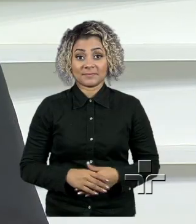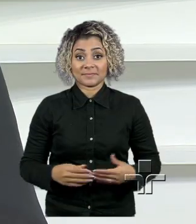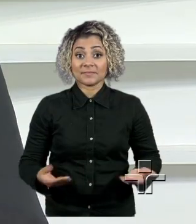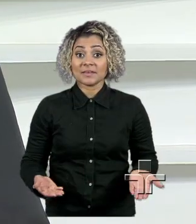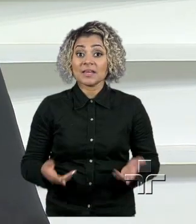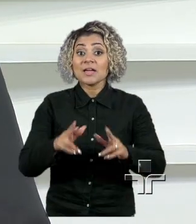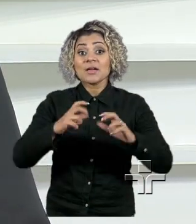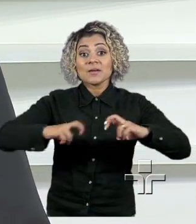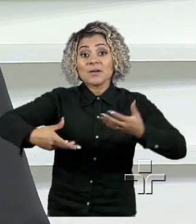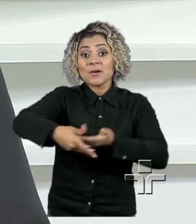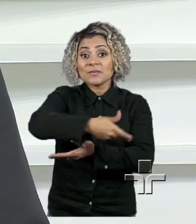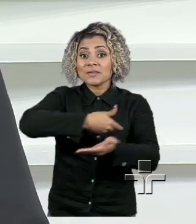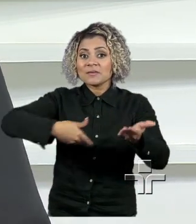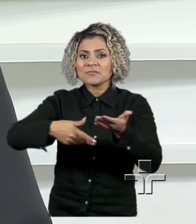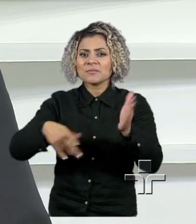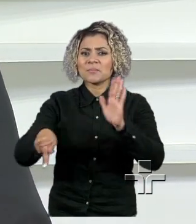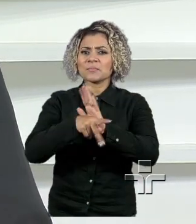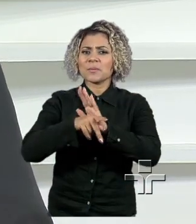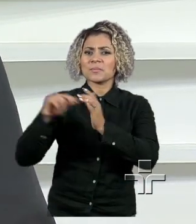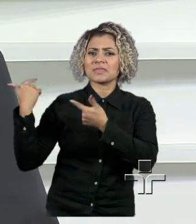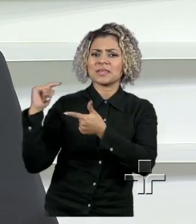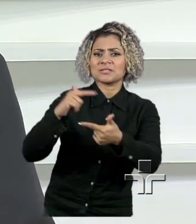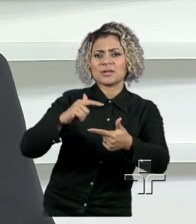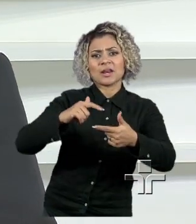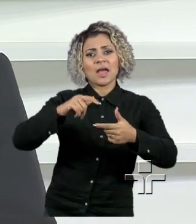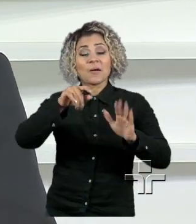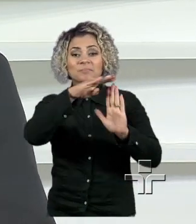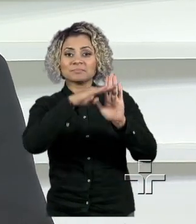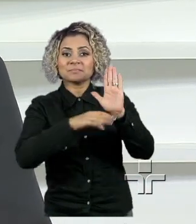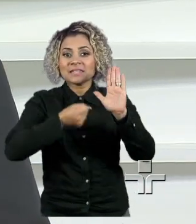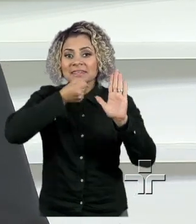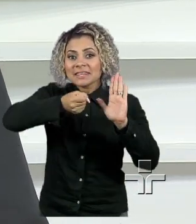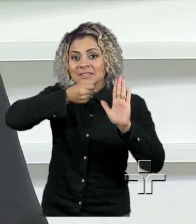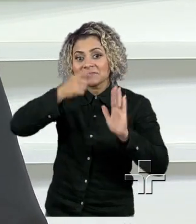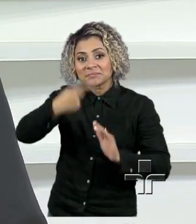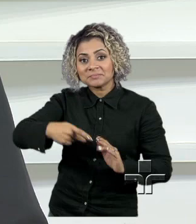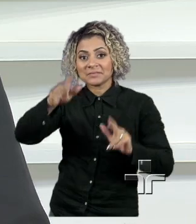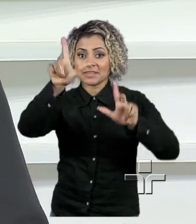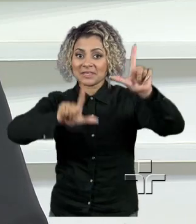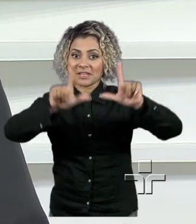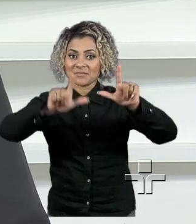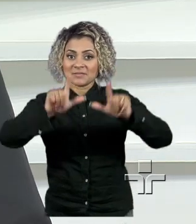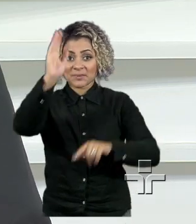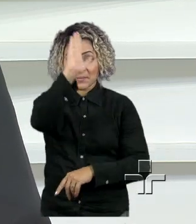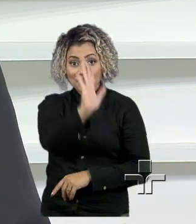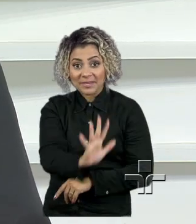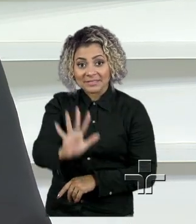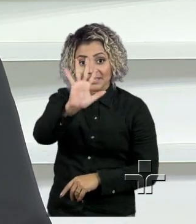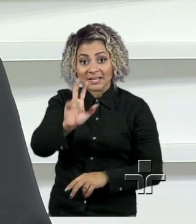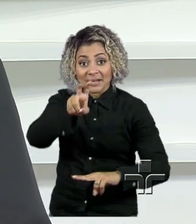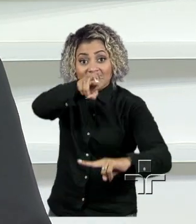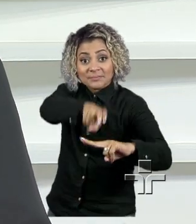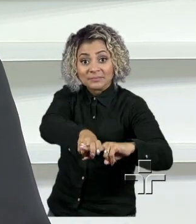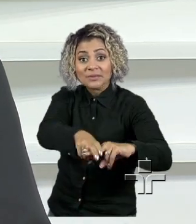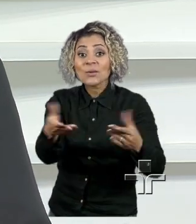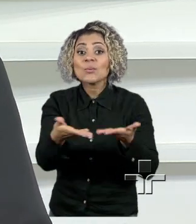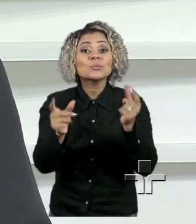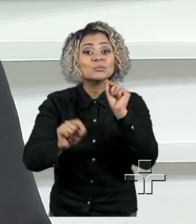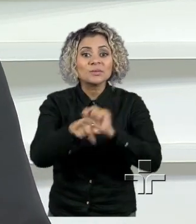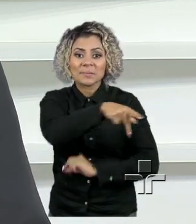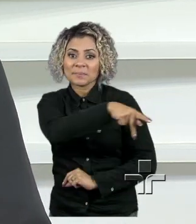Bem-vindos ao Roda Viva, o mais tradicional programa de entrevistas da TV brasileira. No centro da roda está